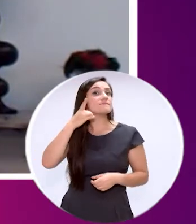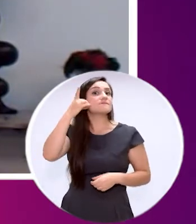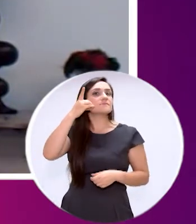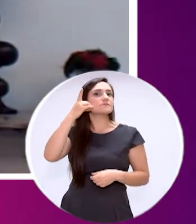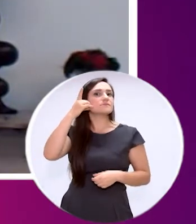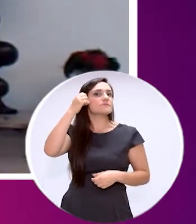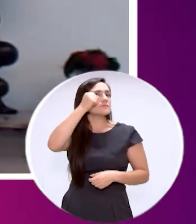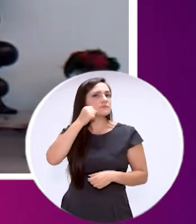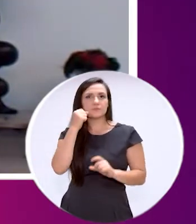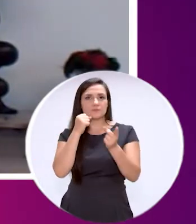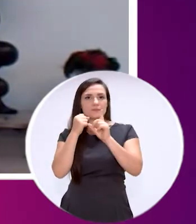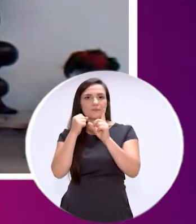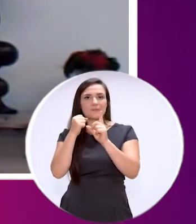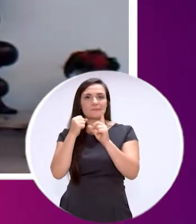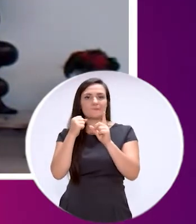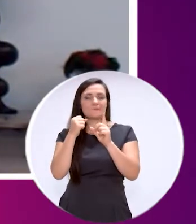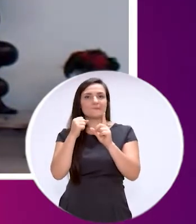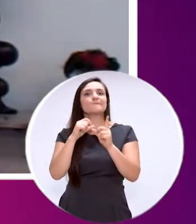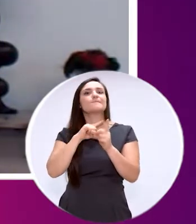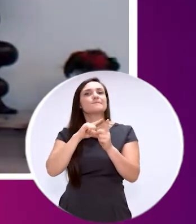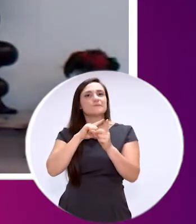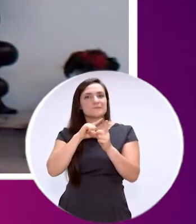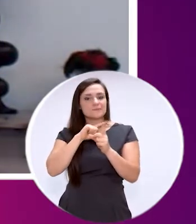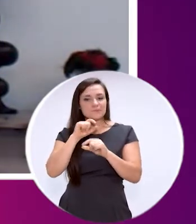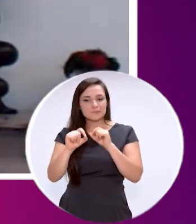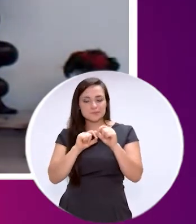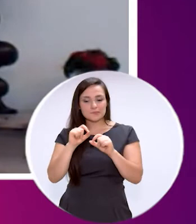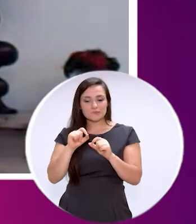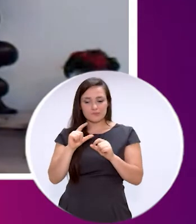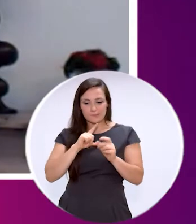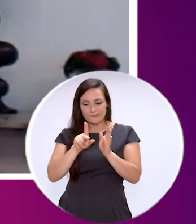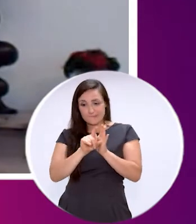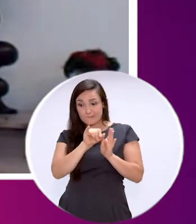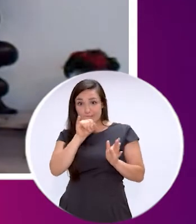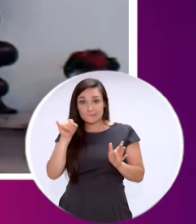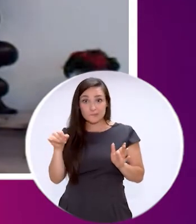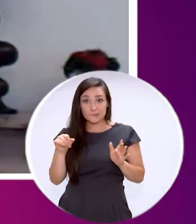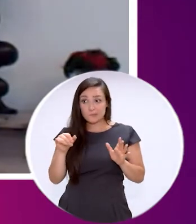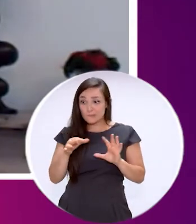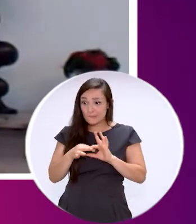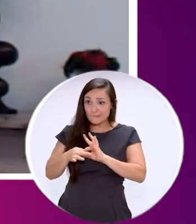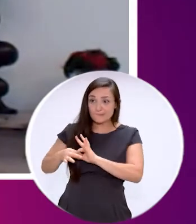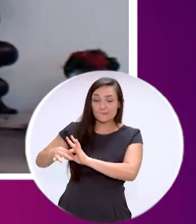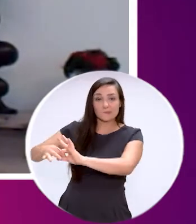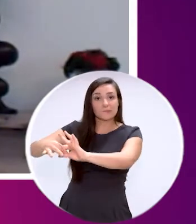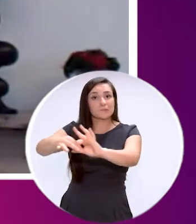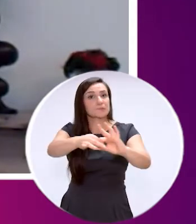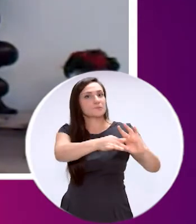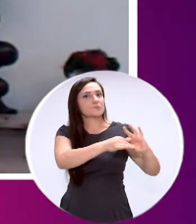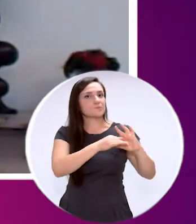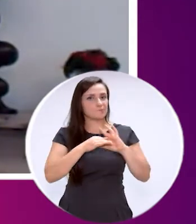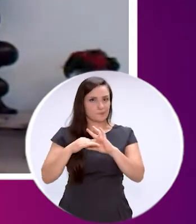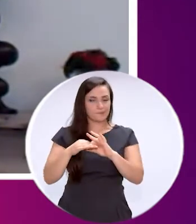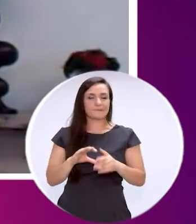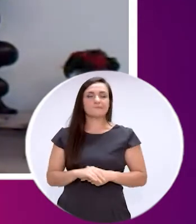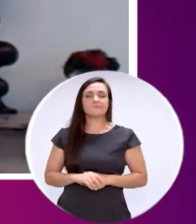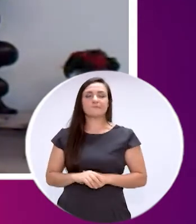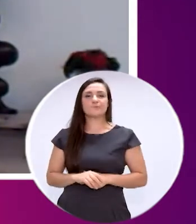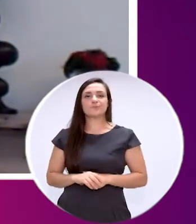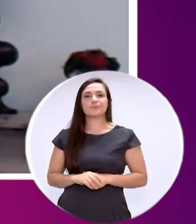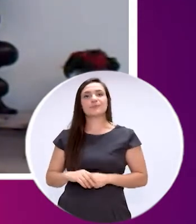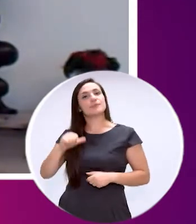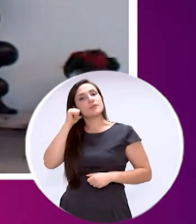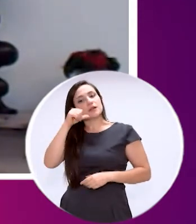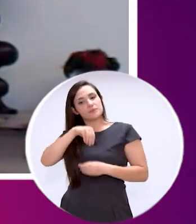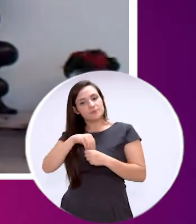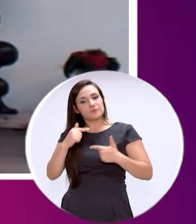Camila colocou, ela tem uma rede, né? Ela representa um projeto, e eu acho que é por aí. As mulheres na política,